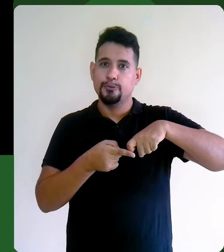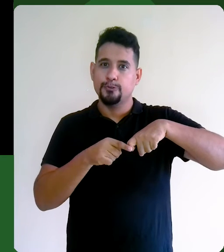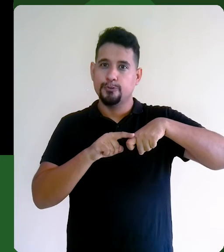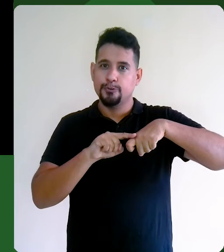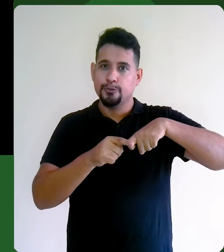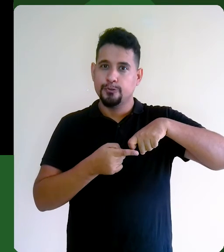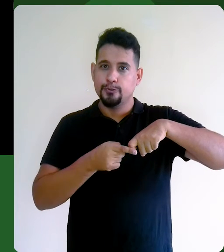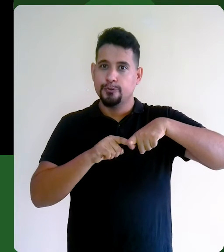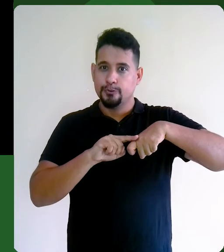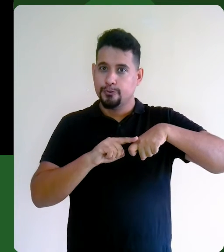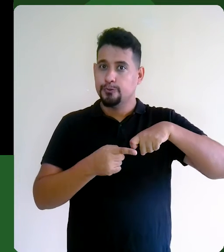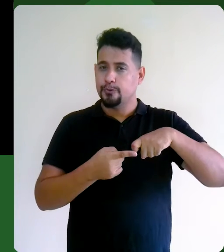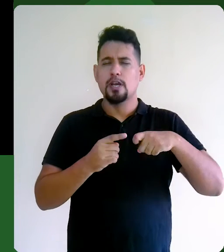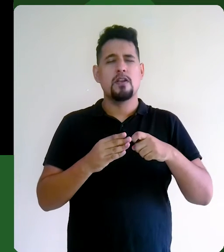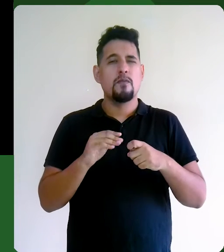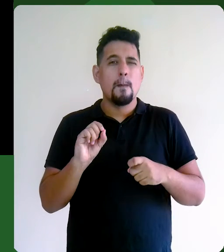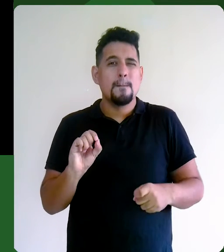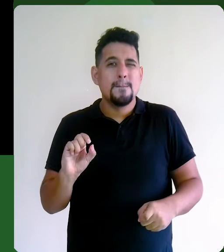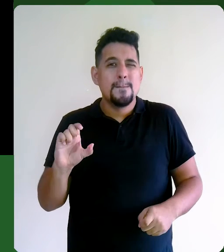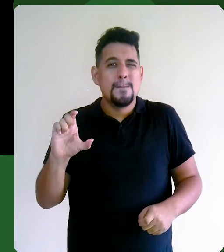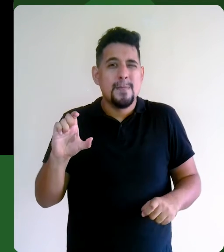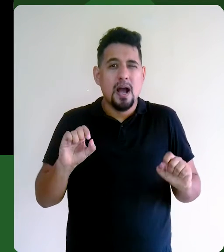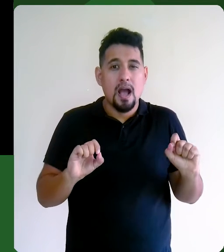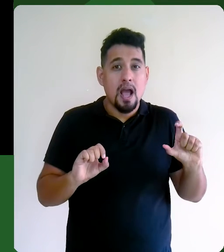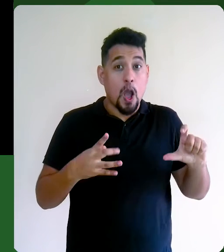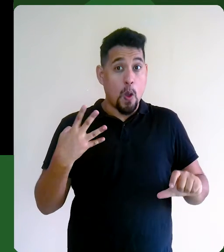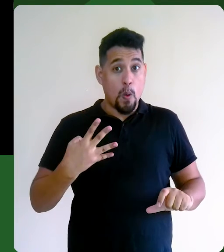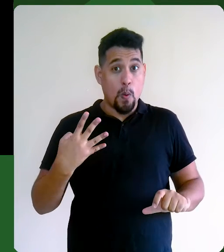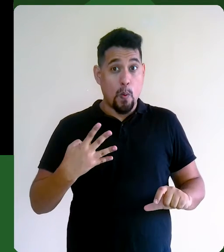O joelho, então, eu vou passar um pouquinho do quarto